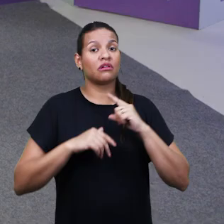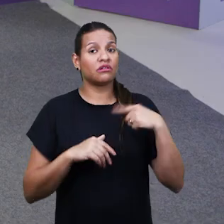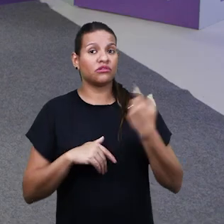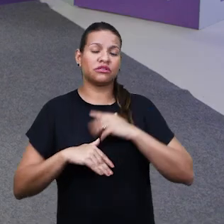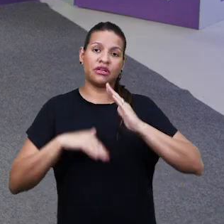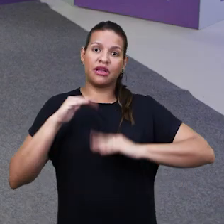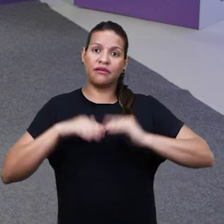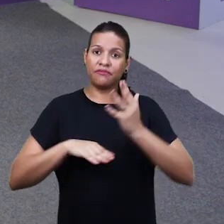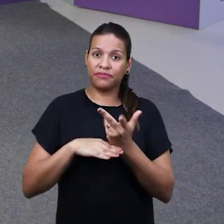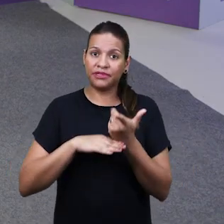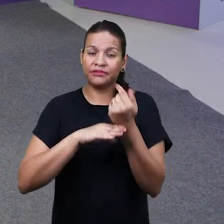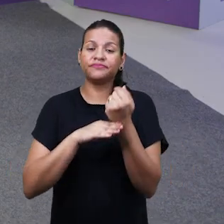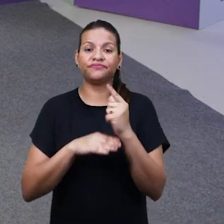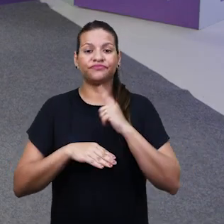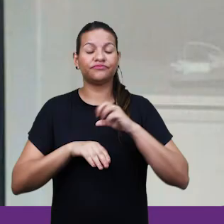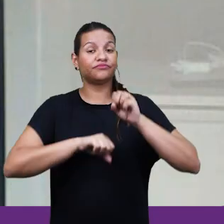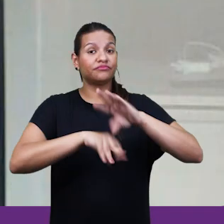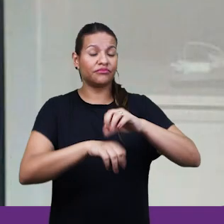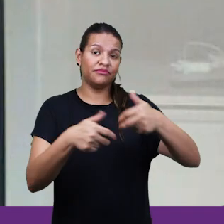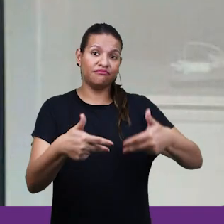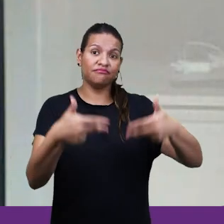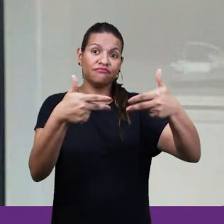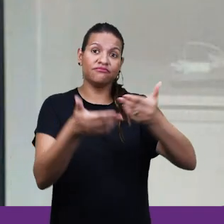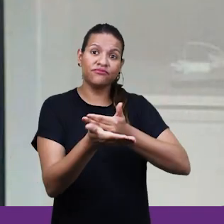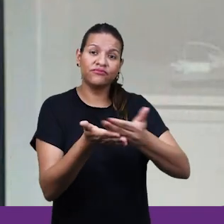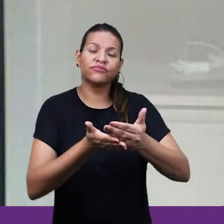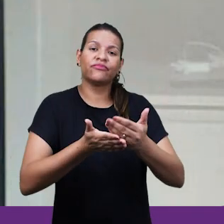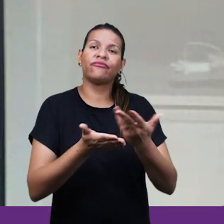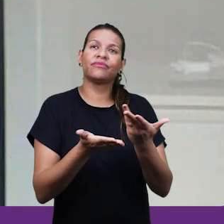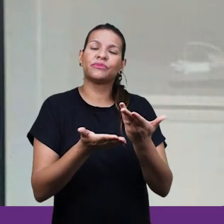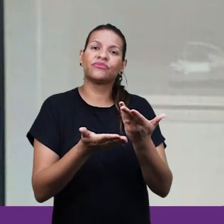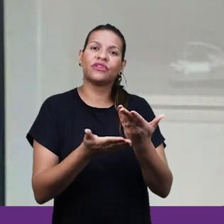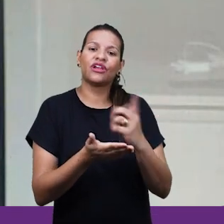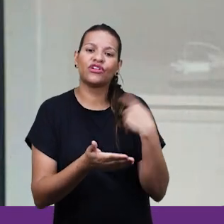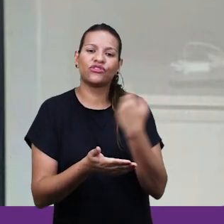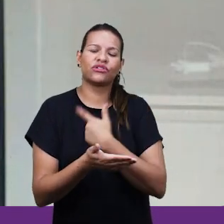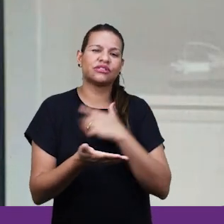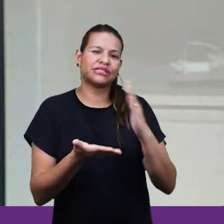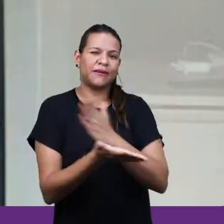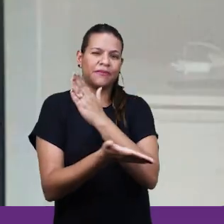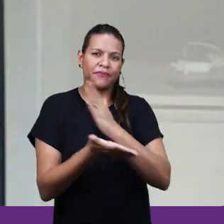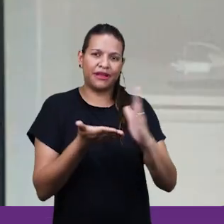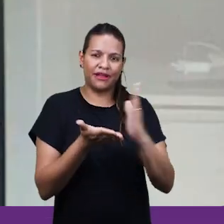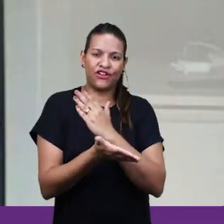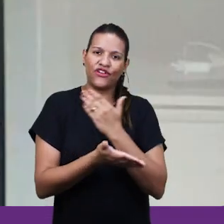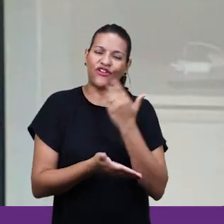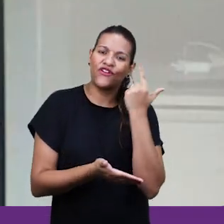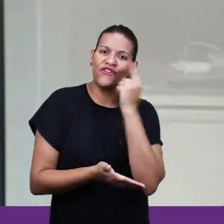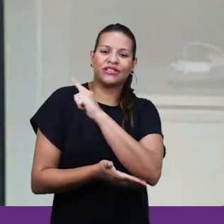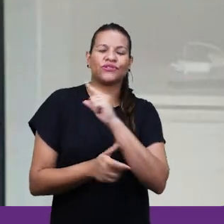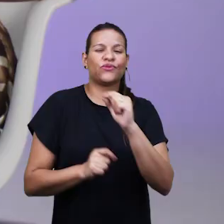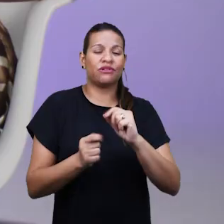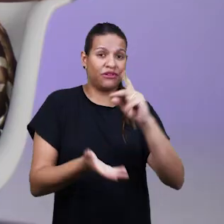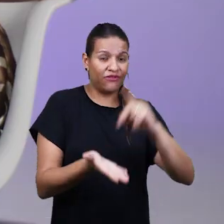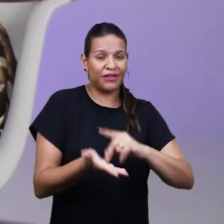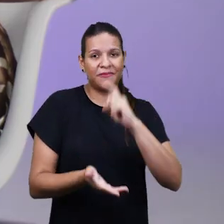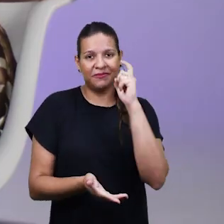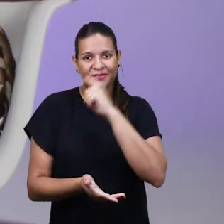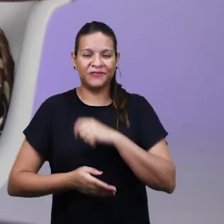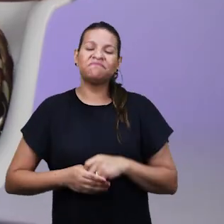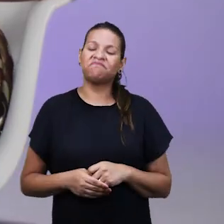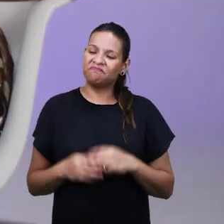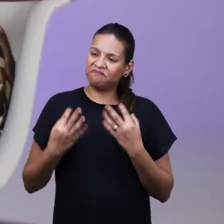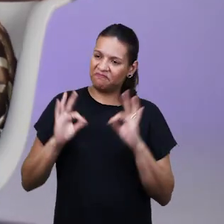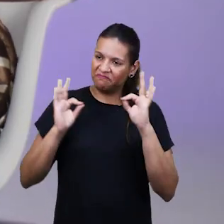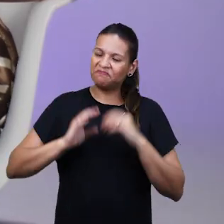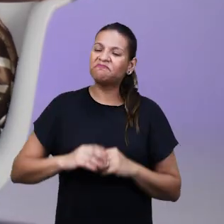de habilidades que a educação midiática entra e ajuda a fazer essa separação aí entre o joio e o trigo.